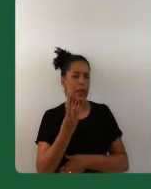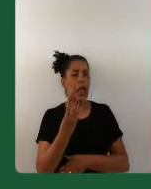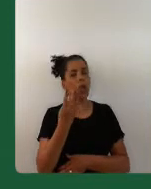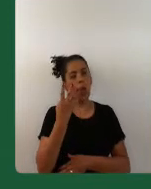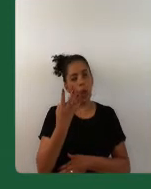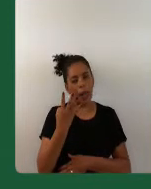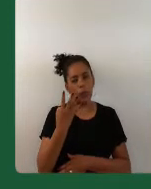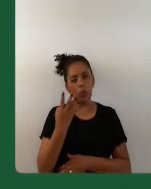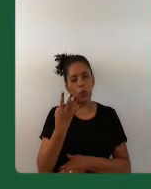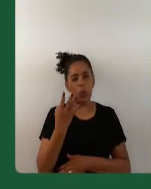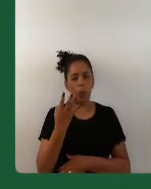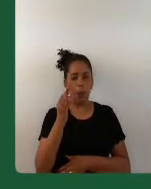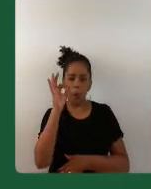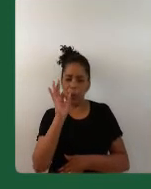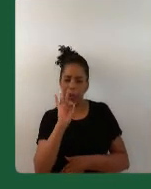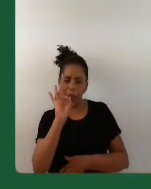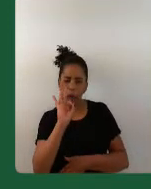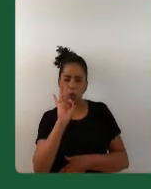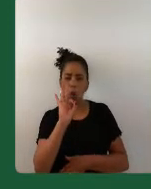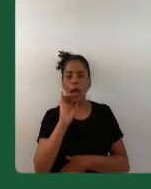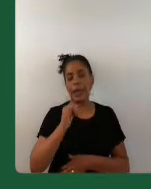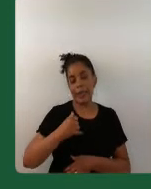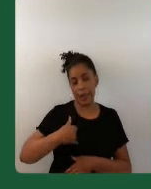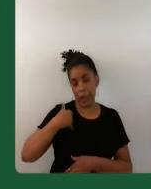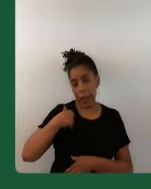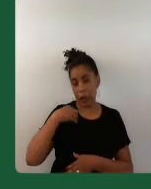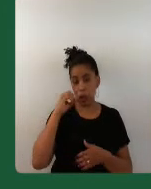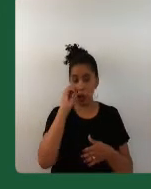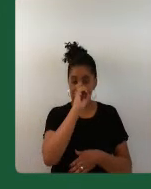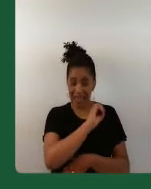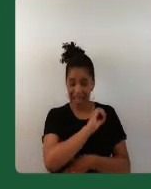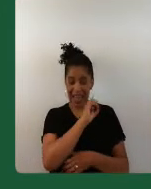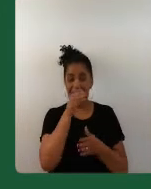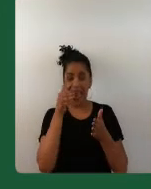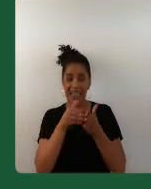6 anos. Né? Se a gente contar até os 18,